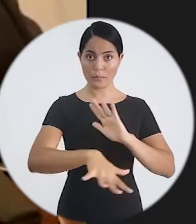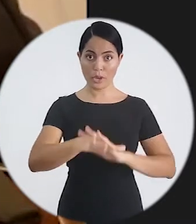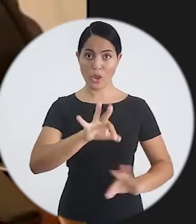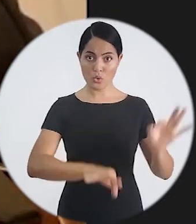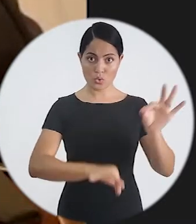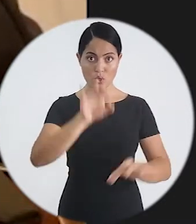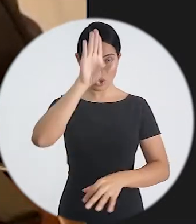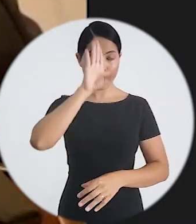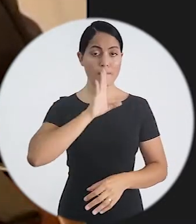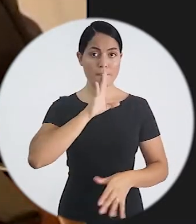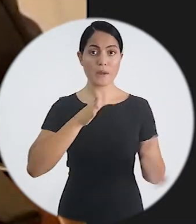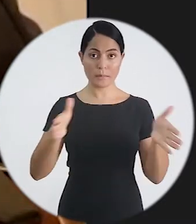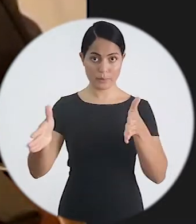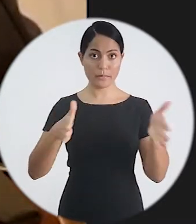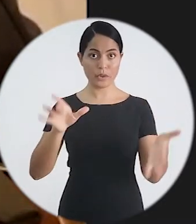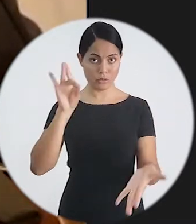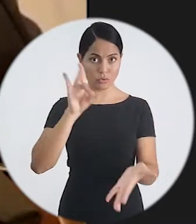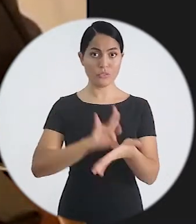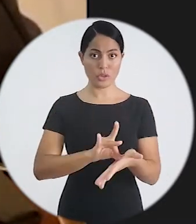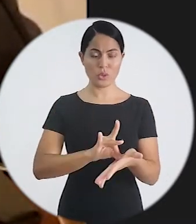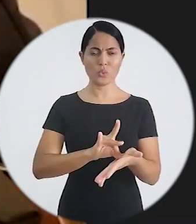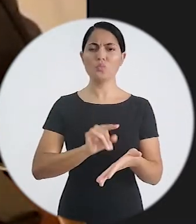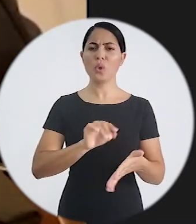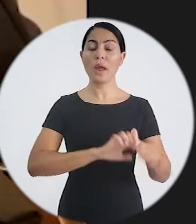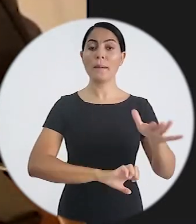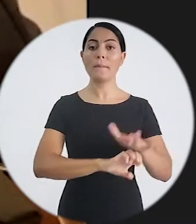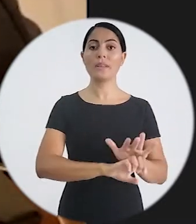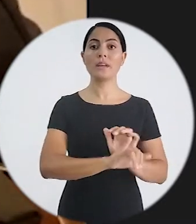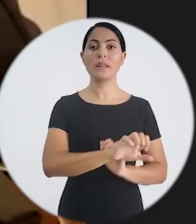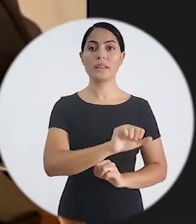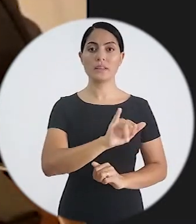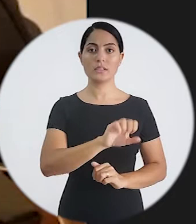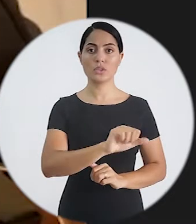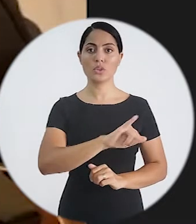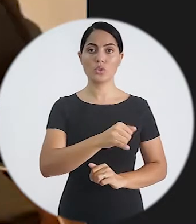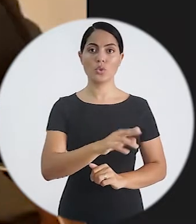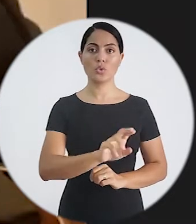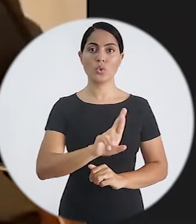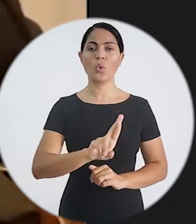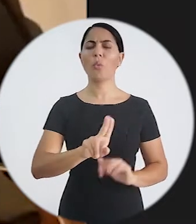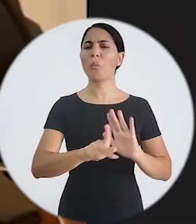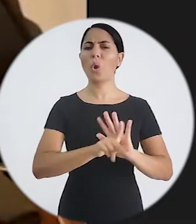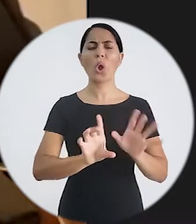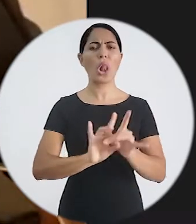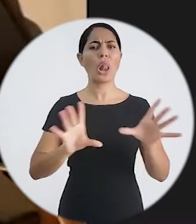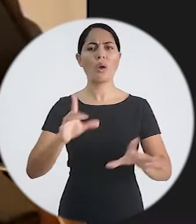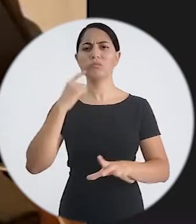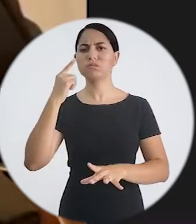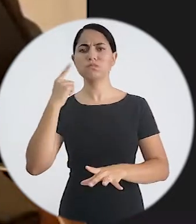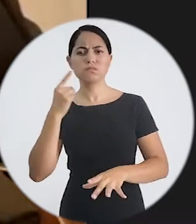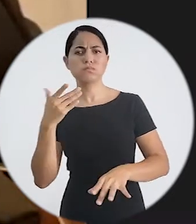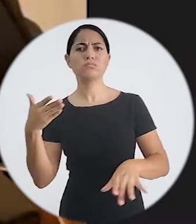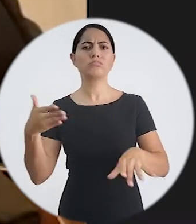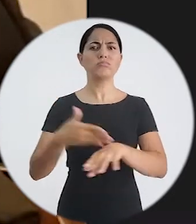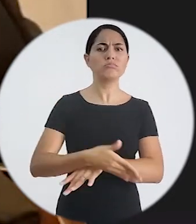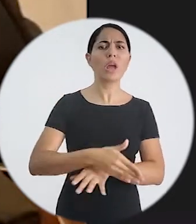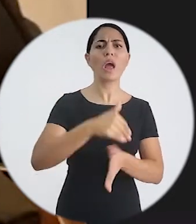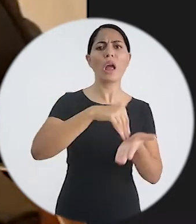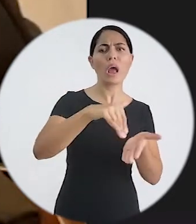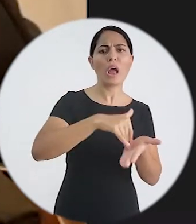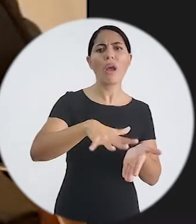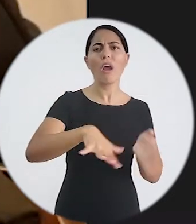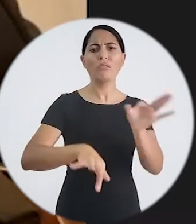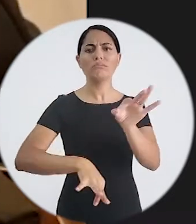Primeiro, software jurídico também gratuito por um período determinado com a empresa EasyJur, ao qual o advogado pode ter toda